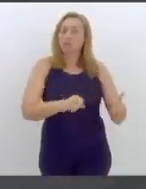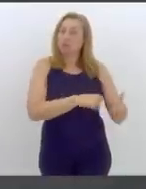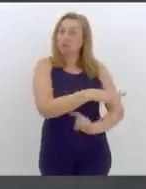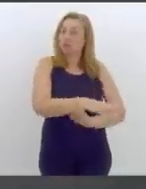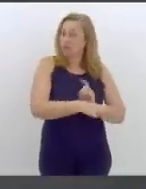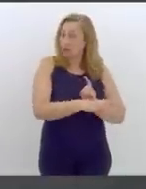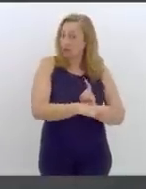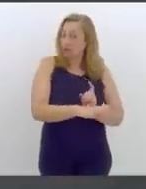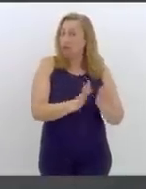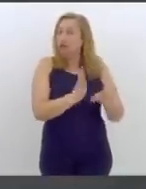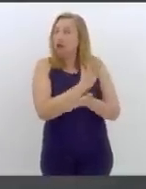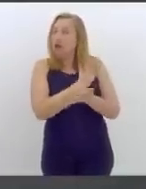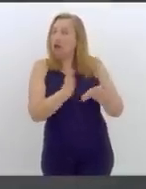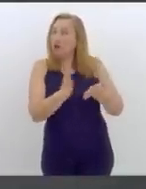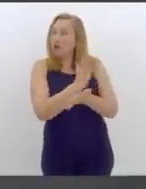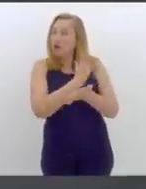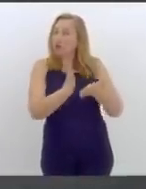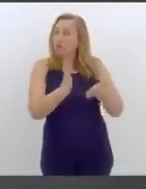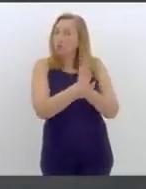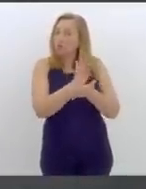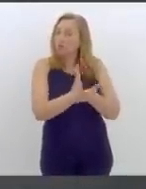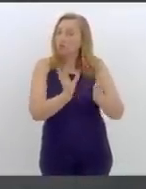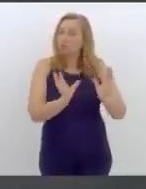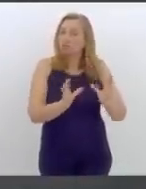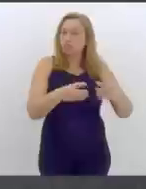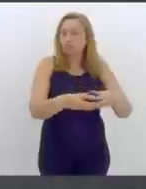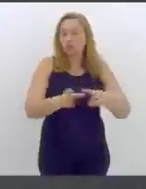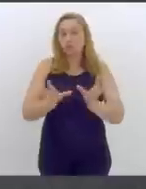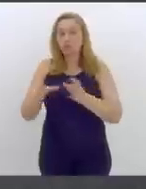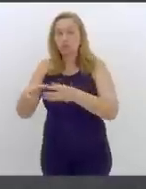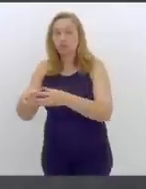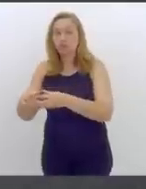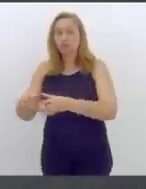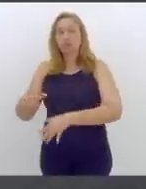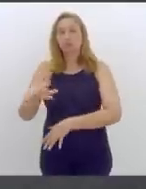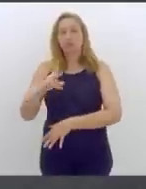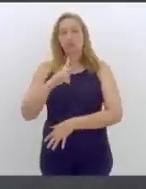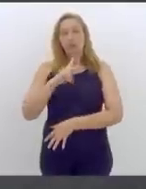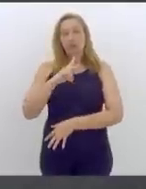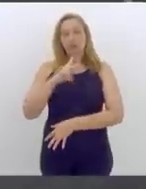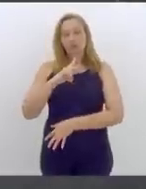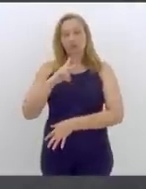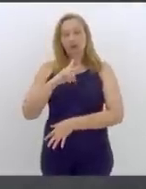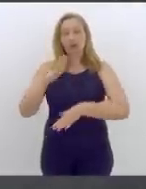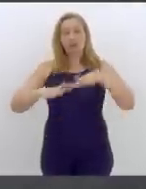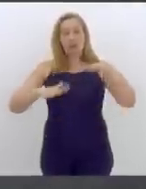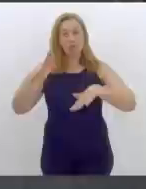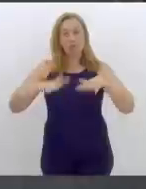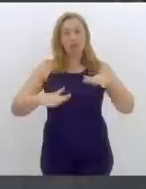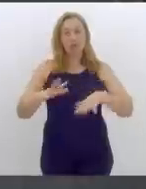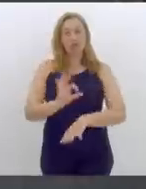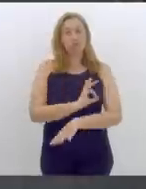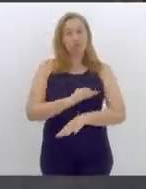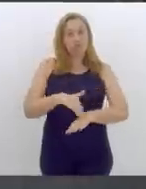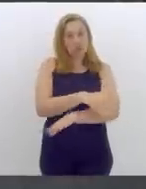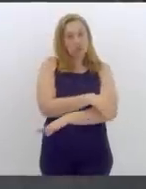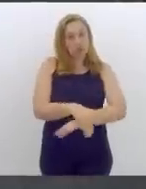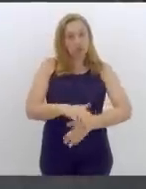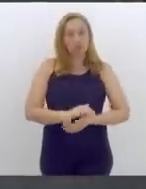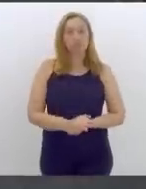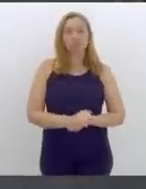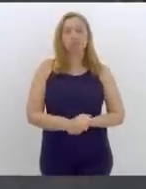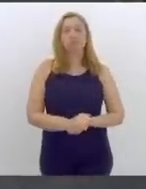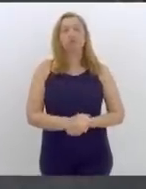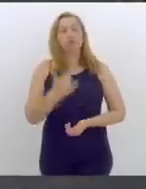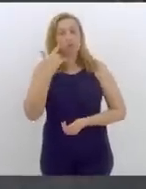ou alguns nichos privados que dependem desse policiamento na rua porque que nós vemos em boa parte do Estado